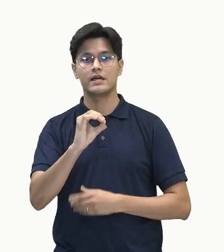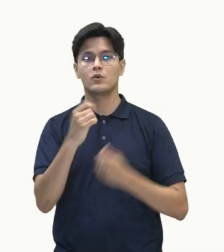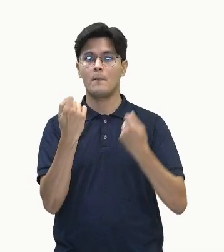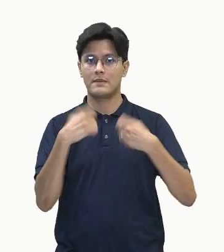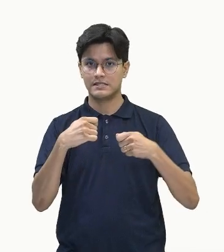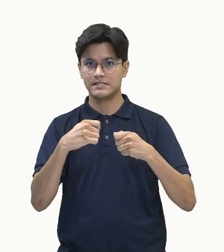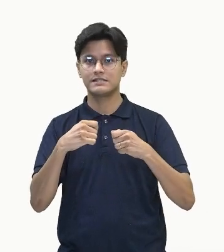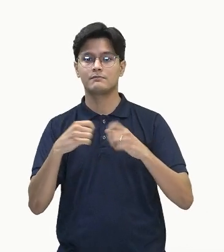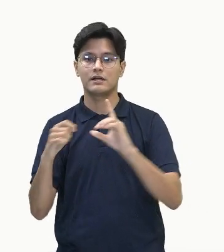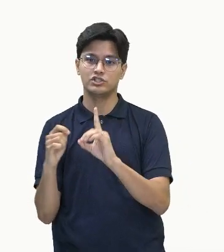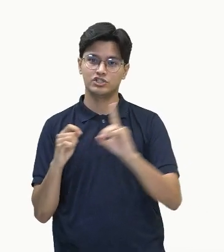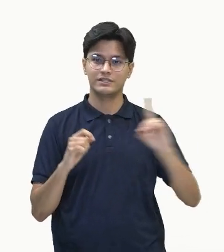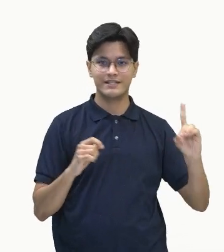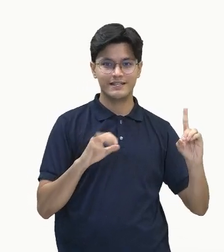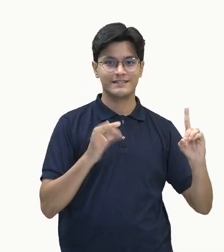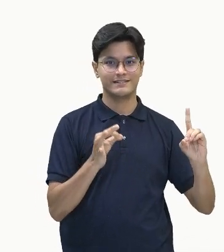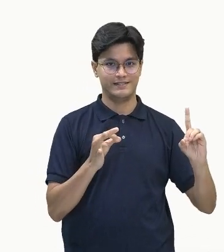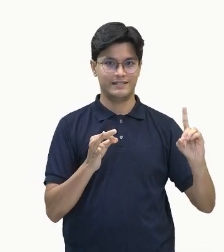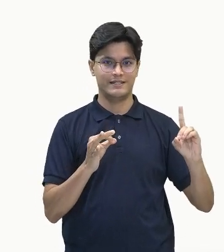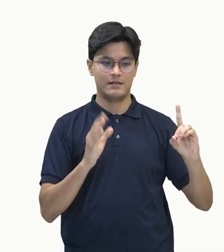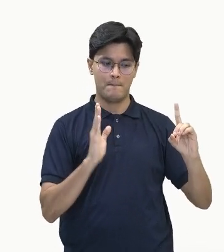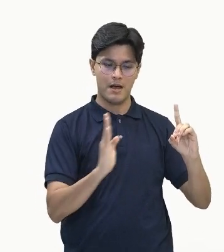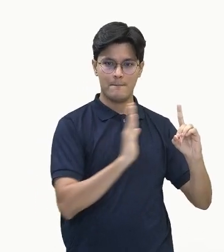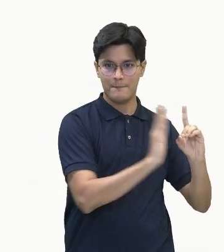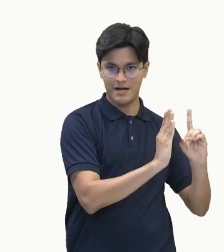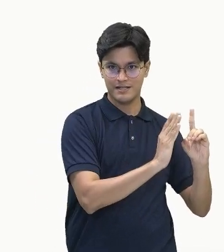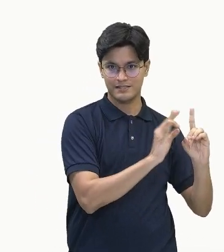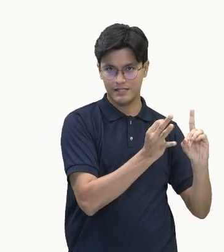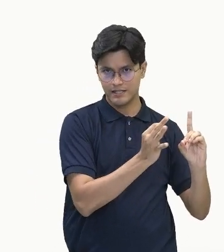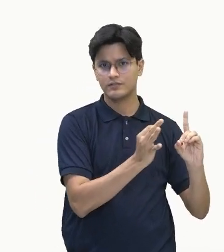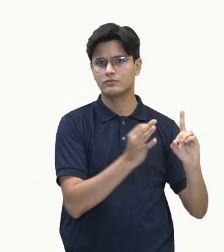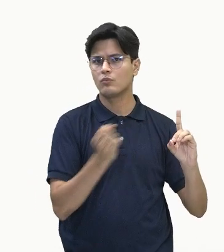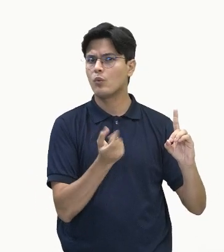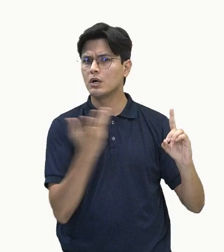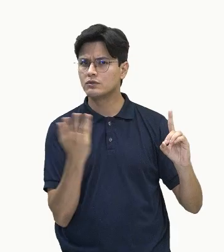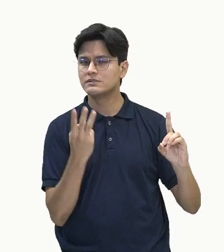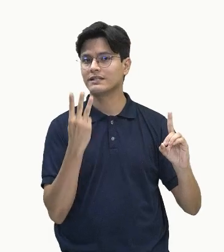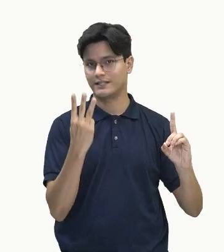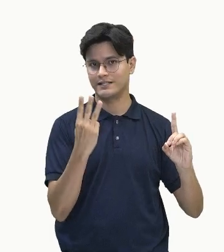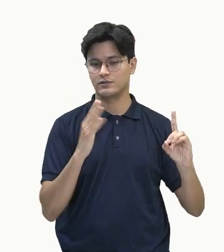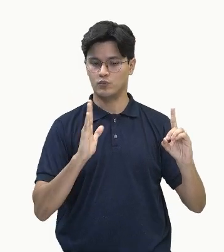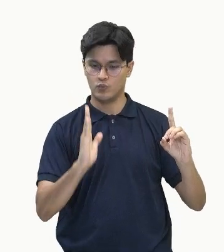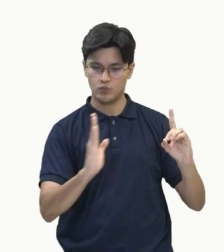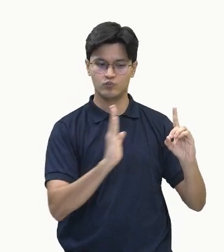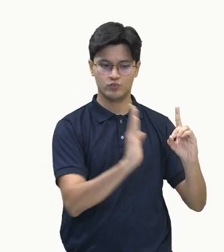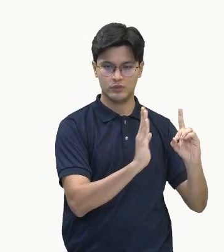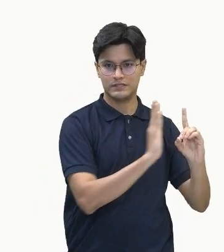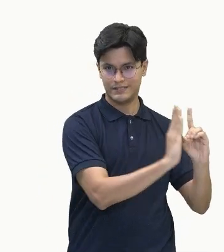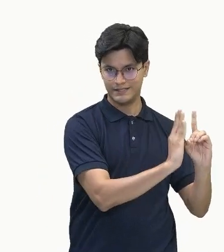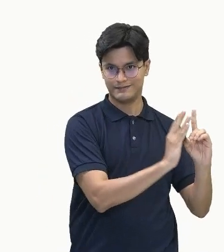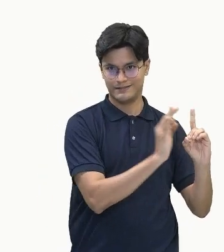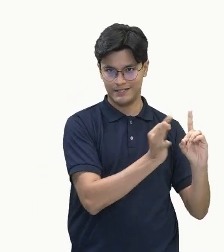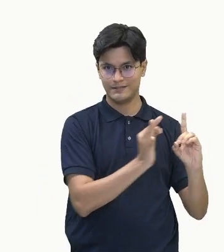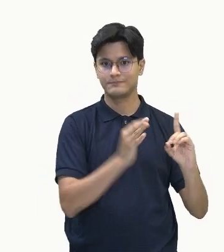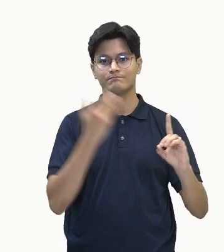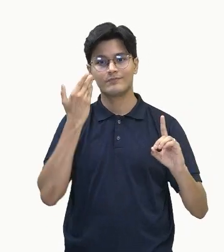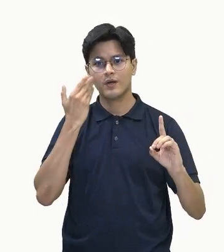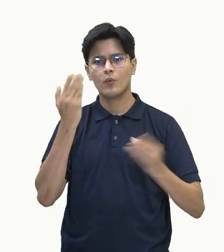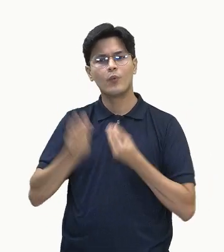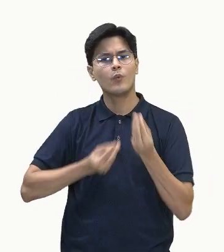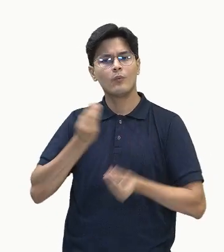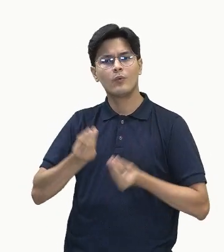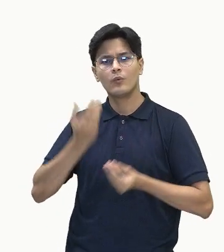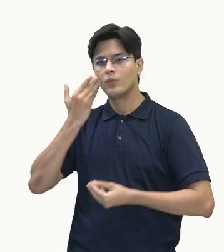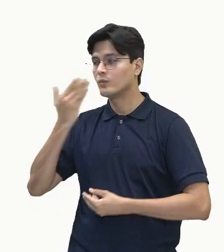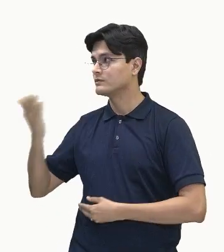direita. Quantas casas, quantas unidades? 3, porque o valor é 3. Então, aqui nesse caso, a gente vai